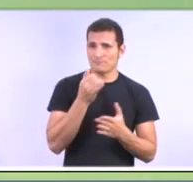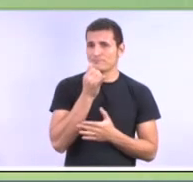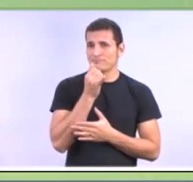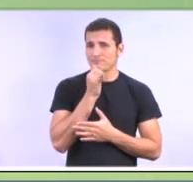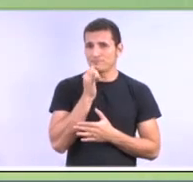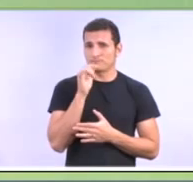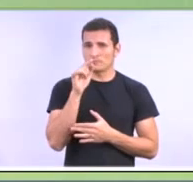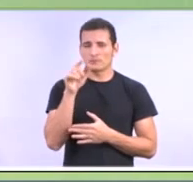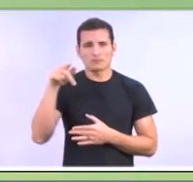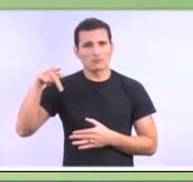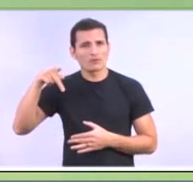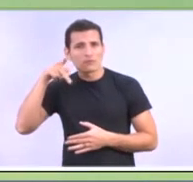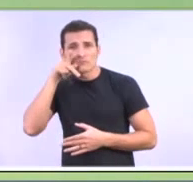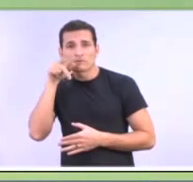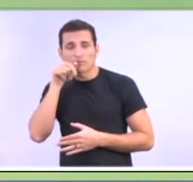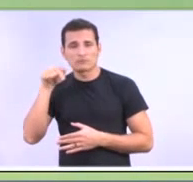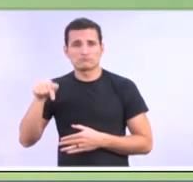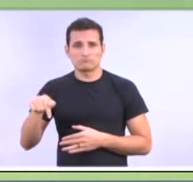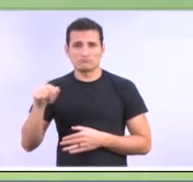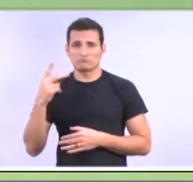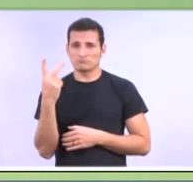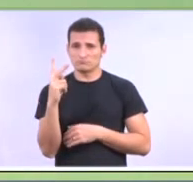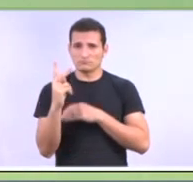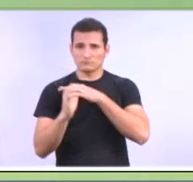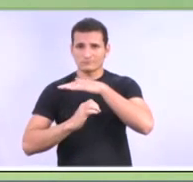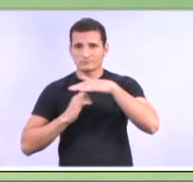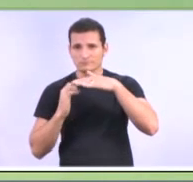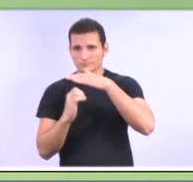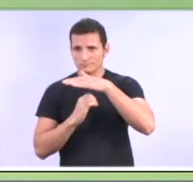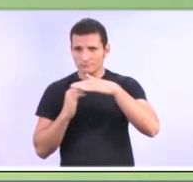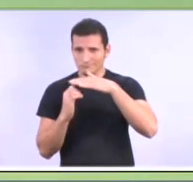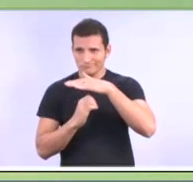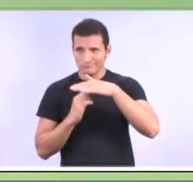em Porto Velho. A sua empresa,